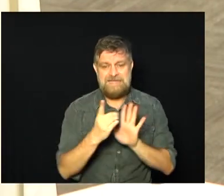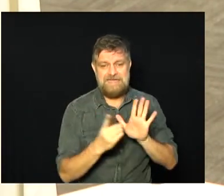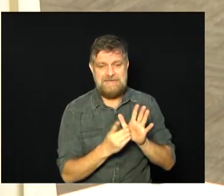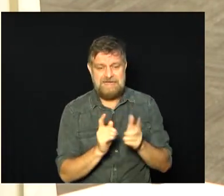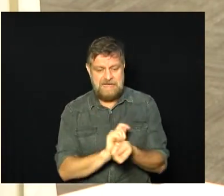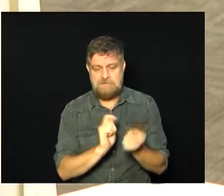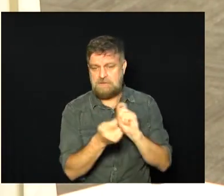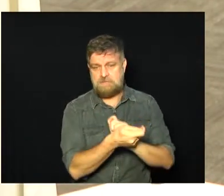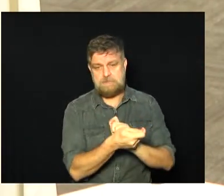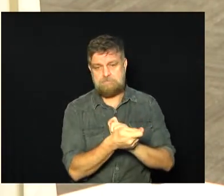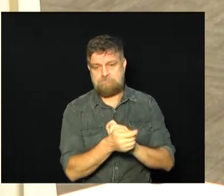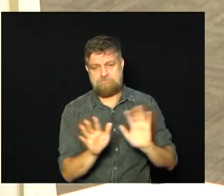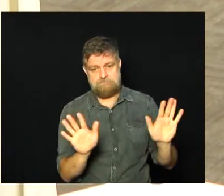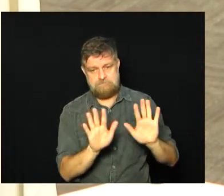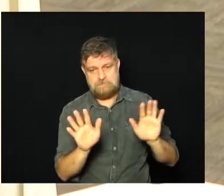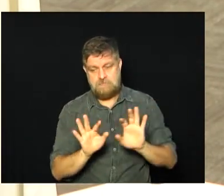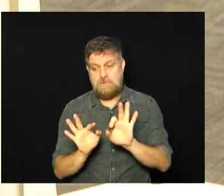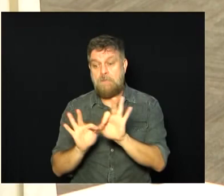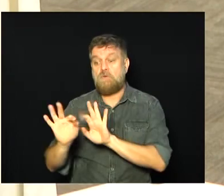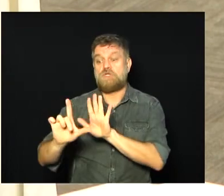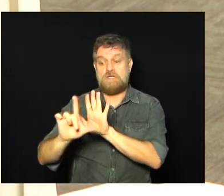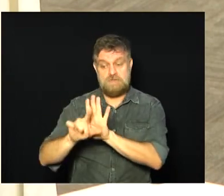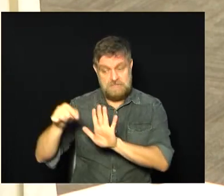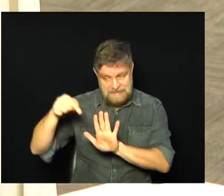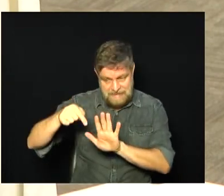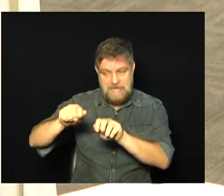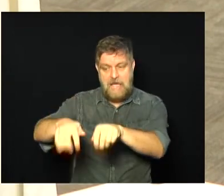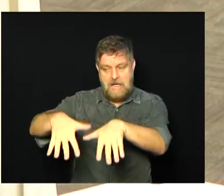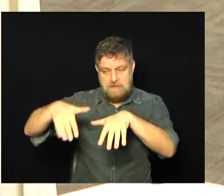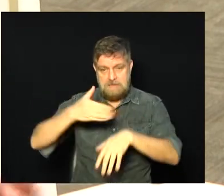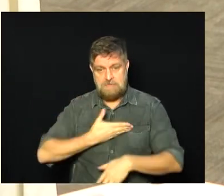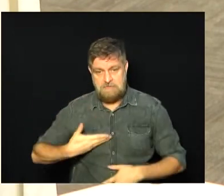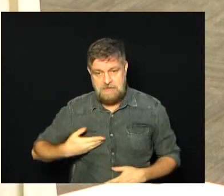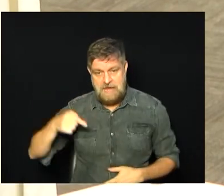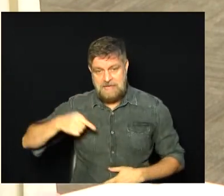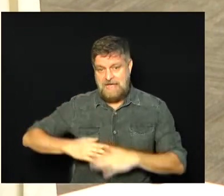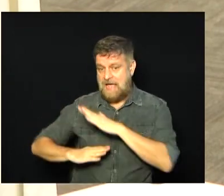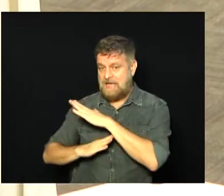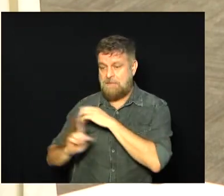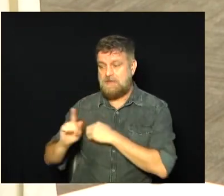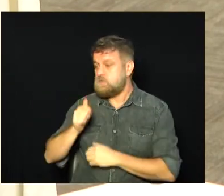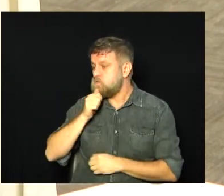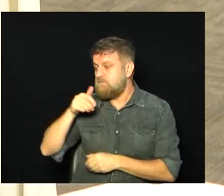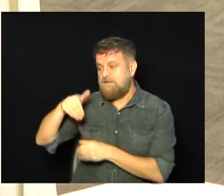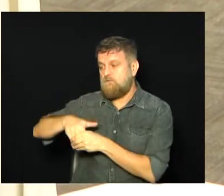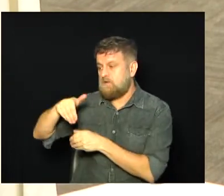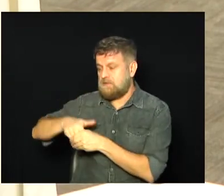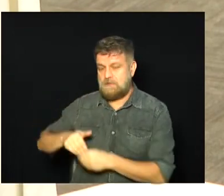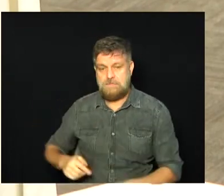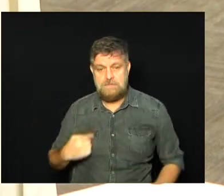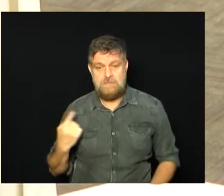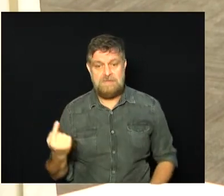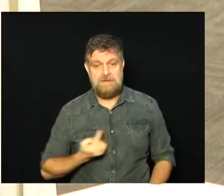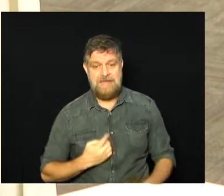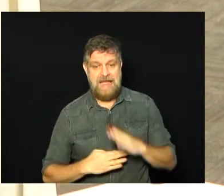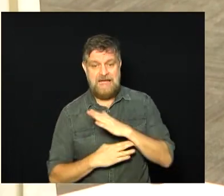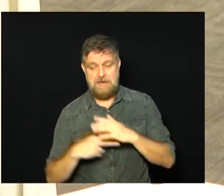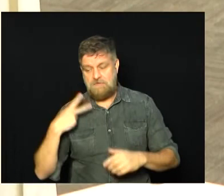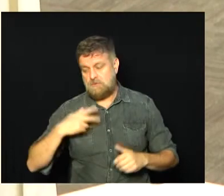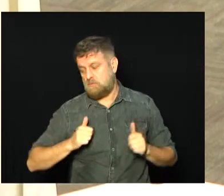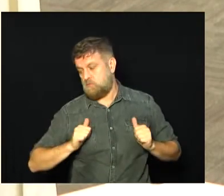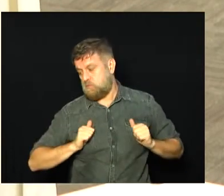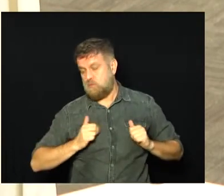decreto. Normalmente é projeto de lei, né? Porque isso aqui a Câmara não vai votar. Mas a Câmara não podia se omitir